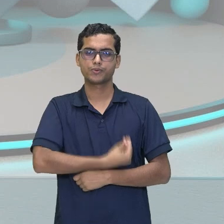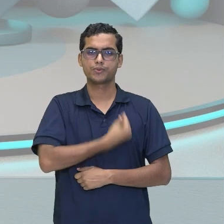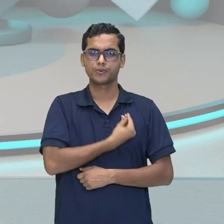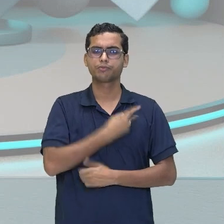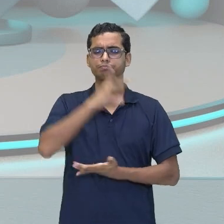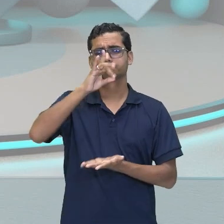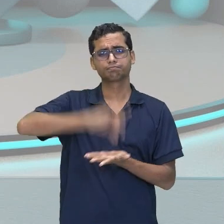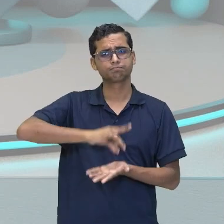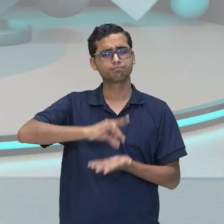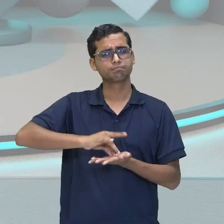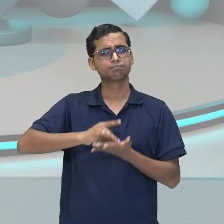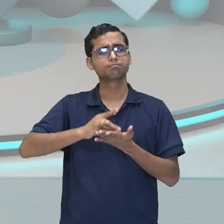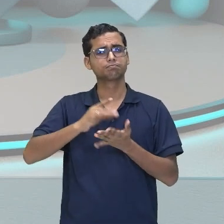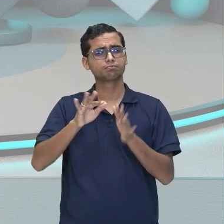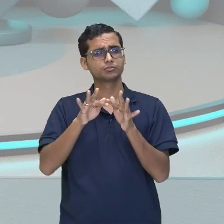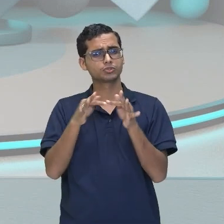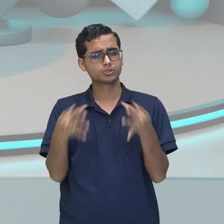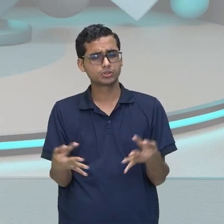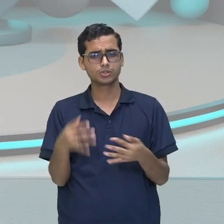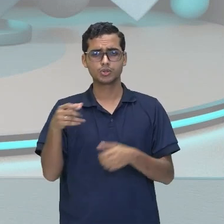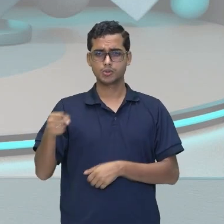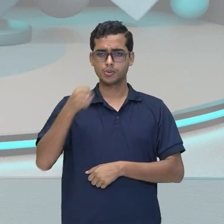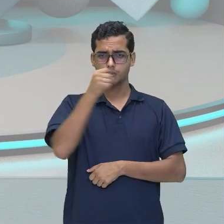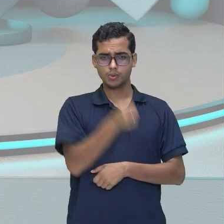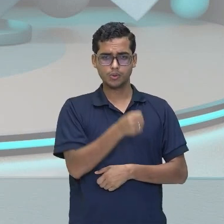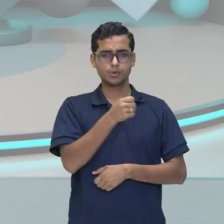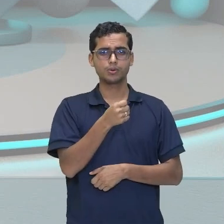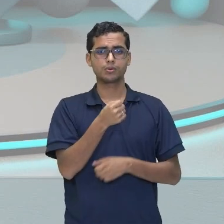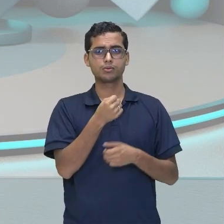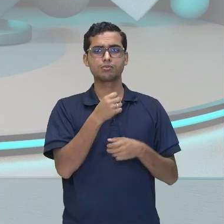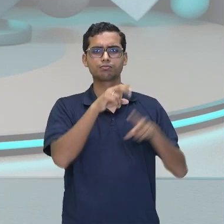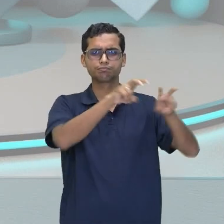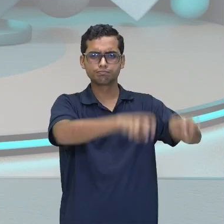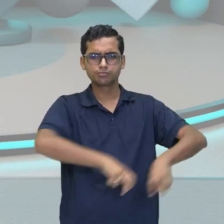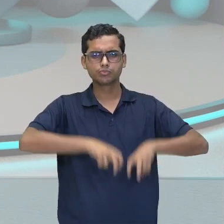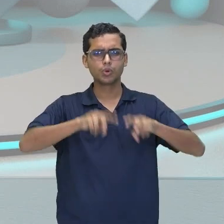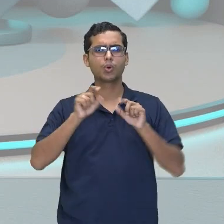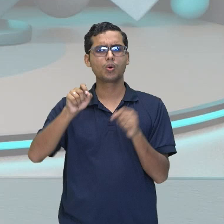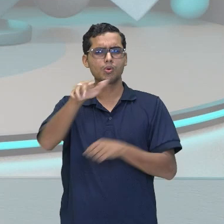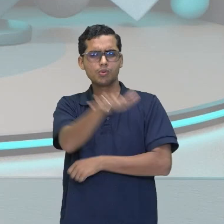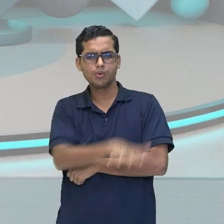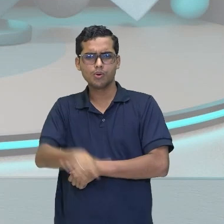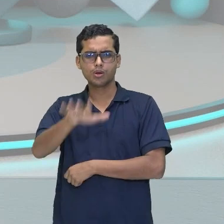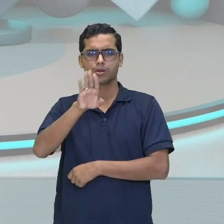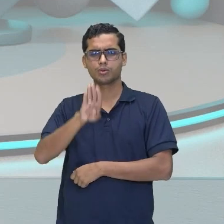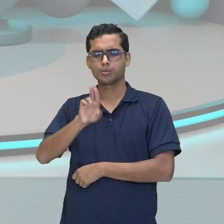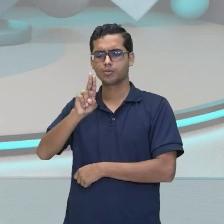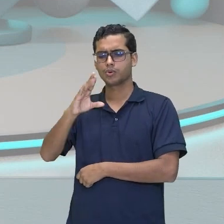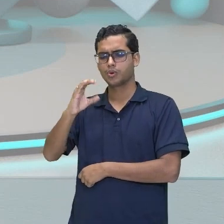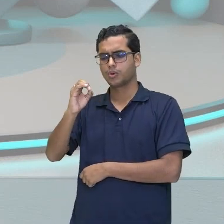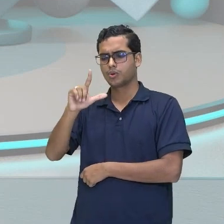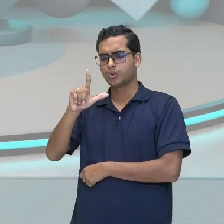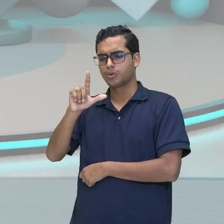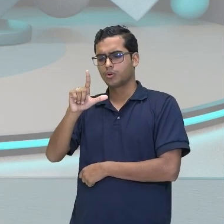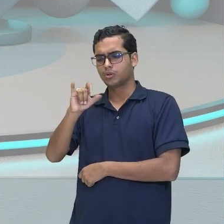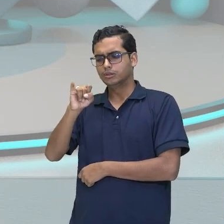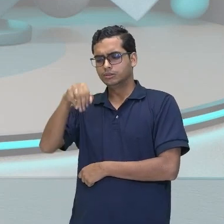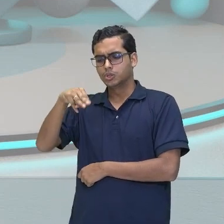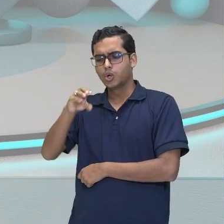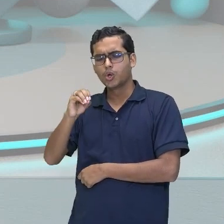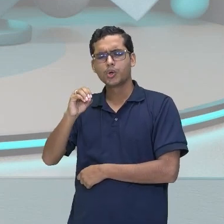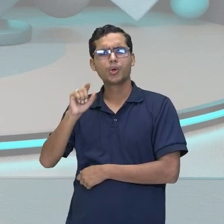É o bucolismo. O que é o bucolismo? O que é um ambiente bucólico? É um ambiente em que